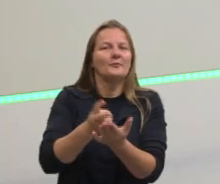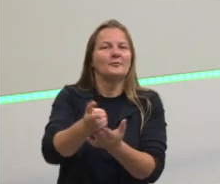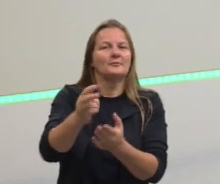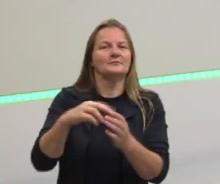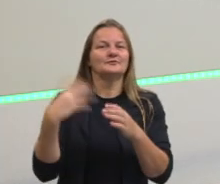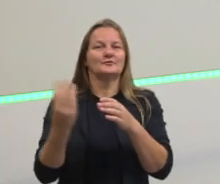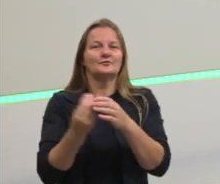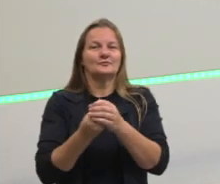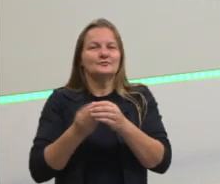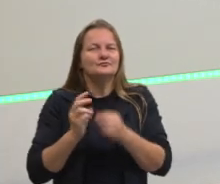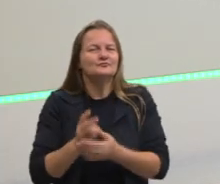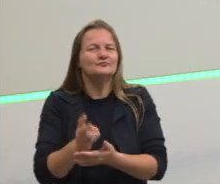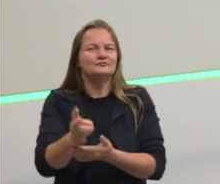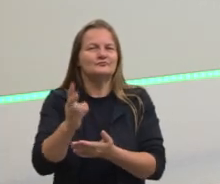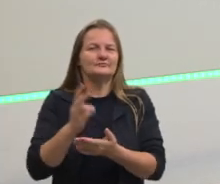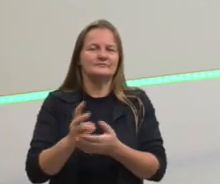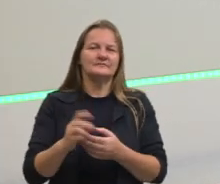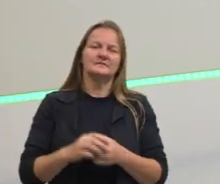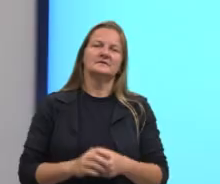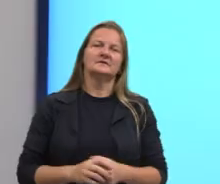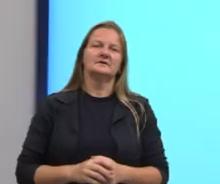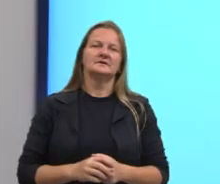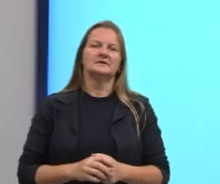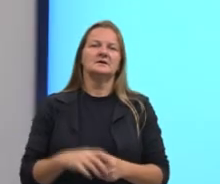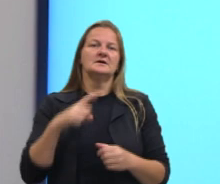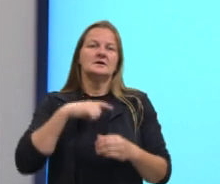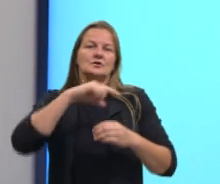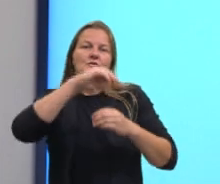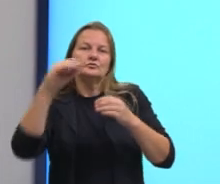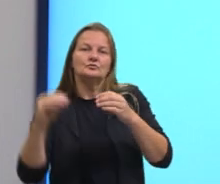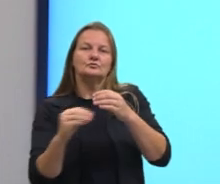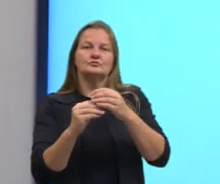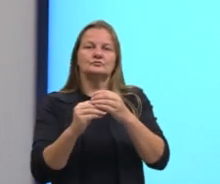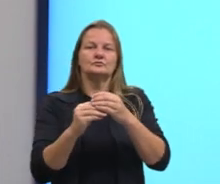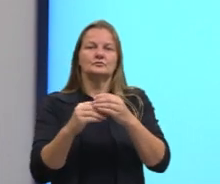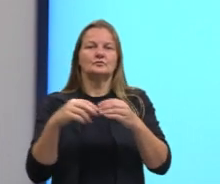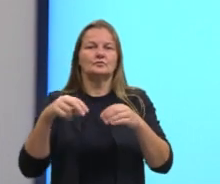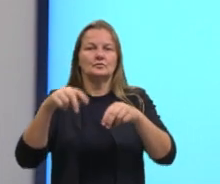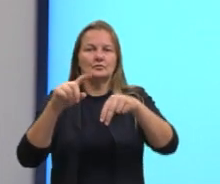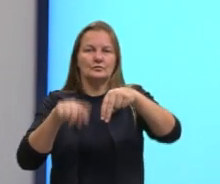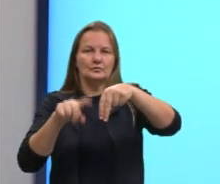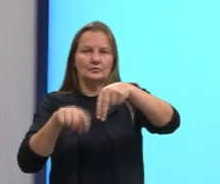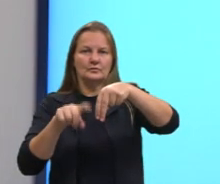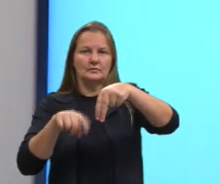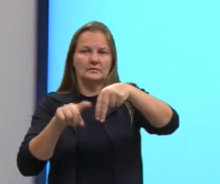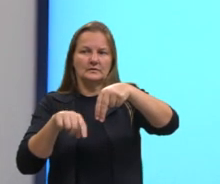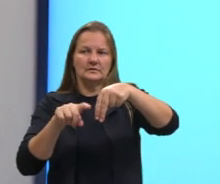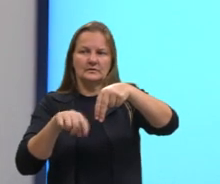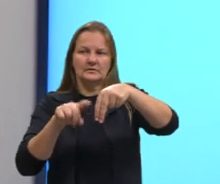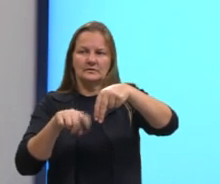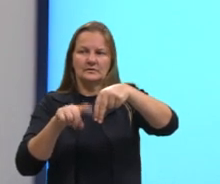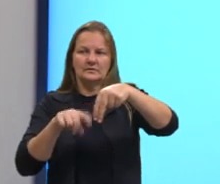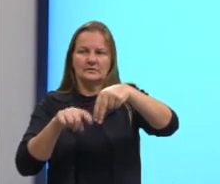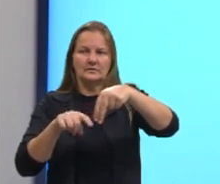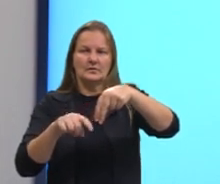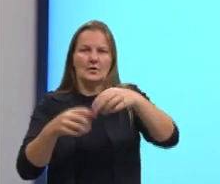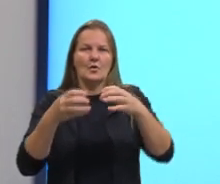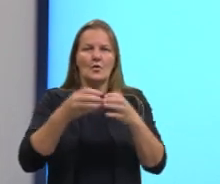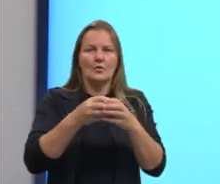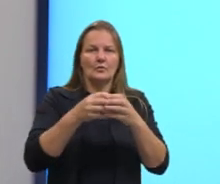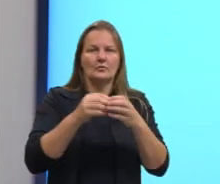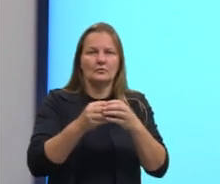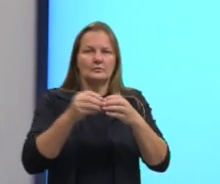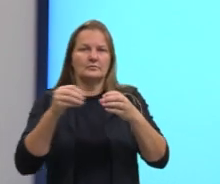conjunto entre os subconjuntos de n merece destaque ele*